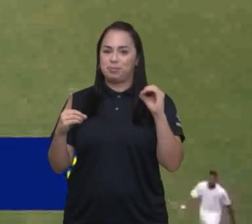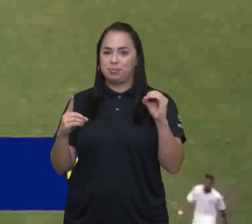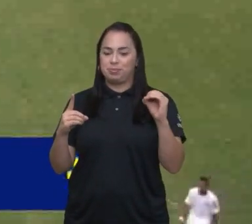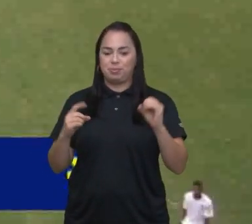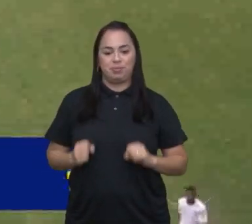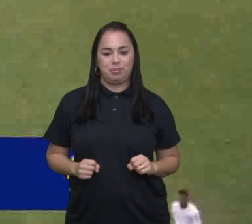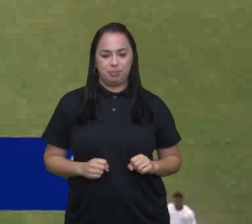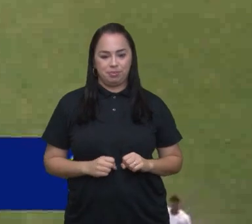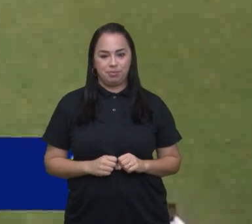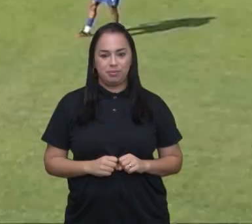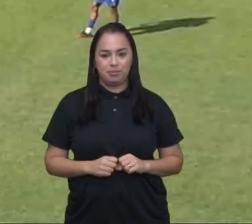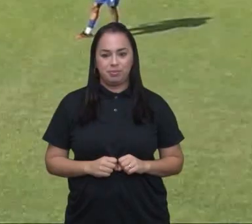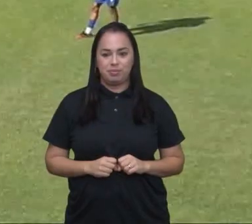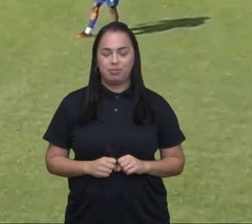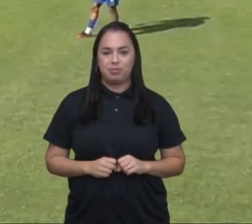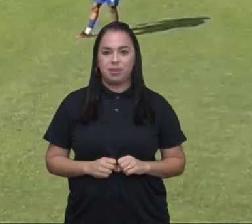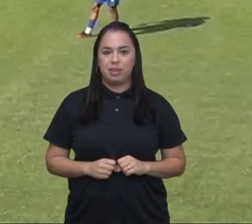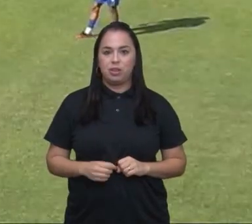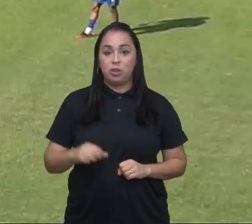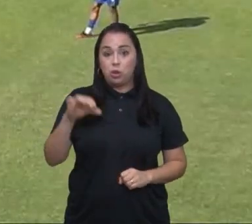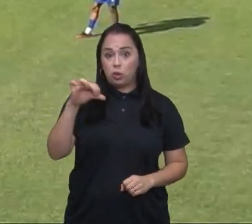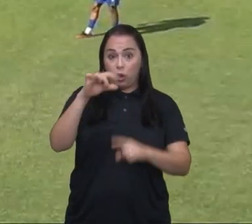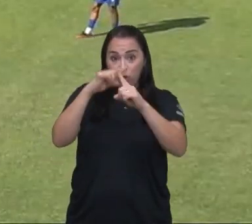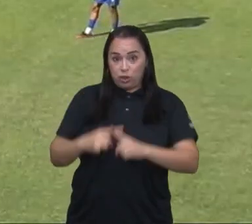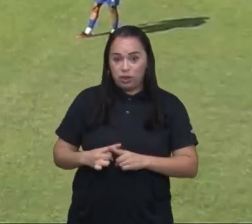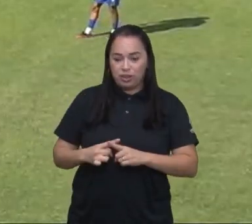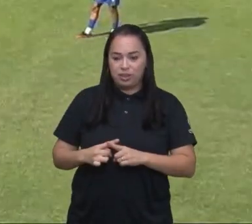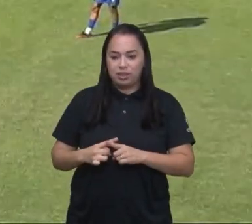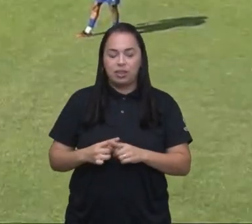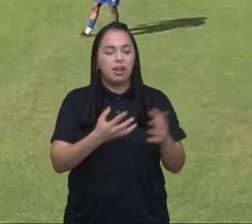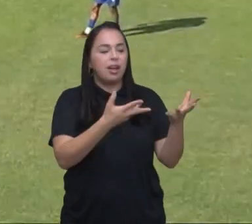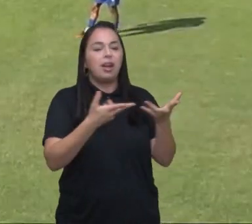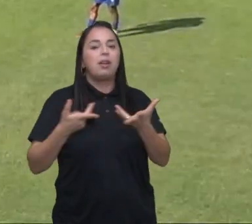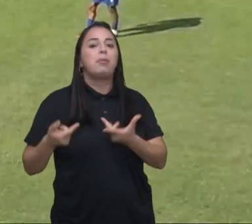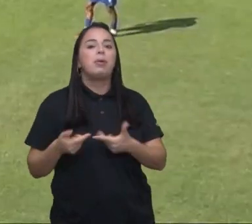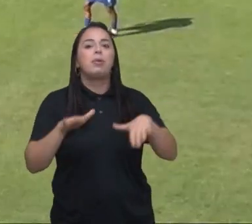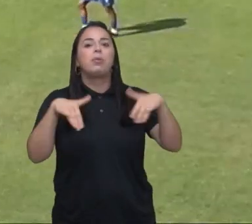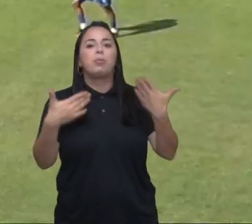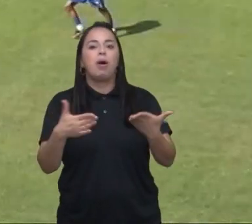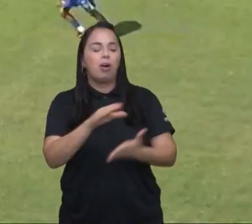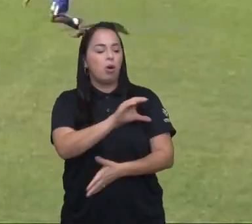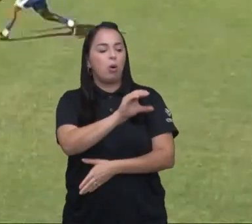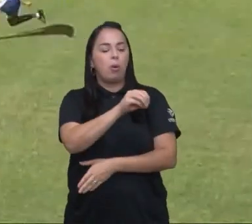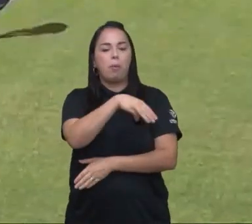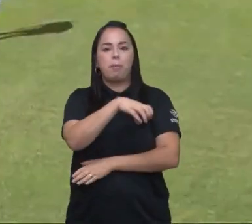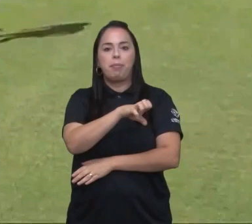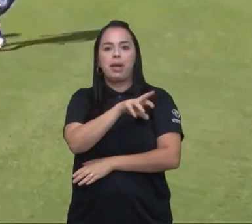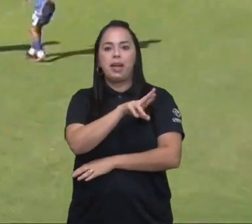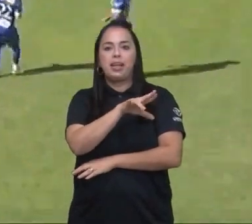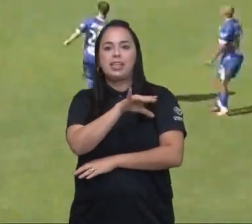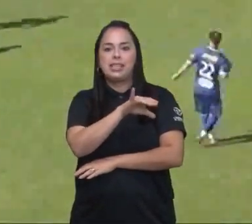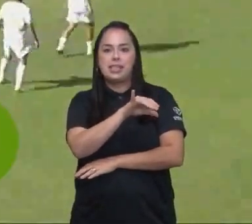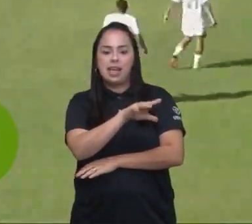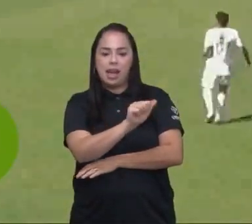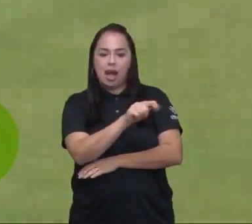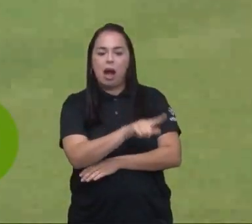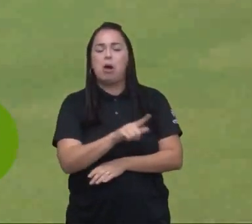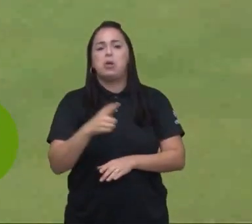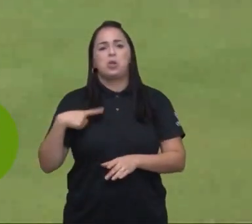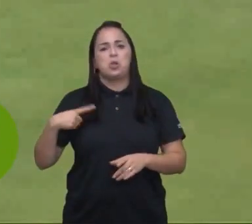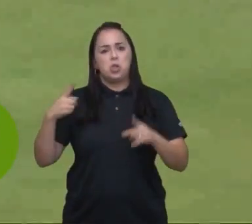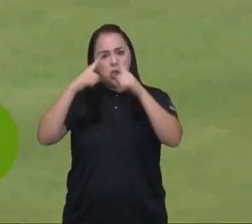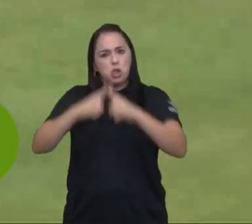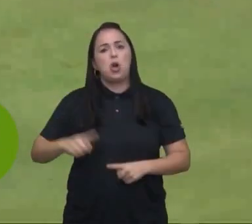José 1. Na 9ª rodada, a Águia do Vale recebeu o tradicional Comercial de Ribeirão Preto, e em um jogo amarrado,